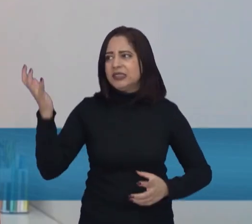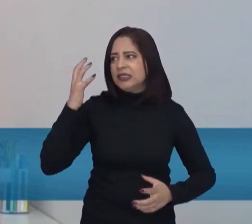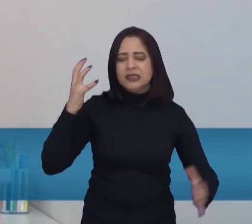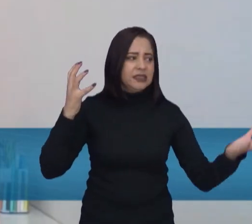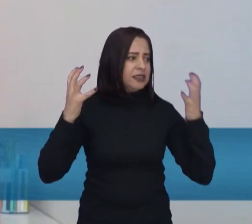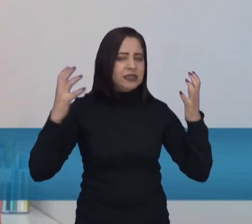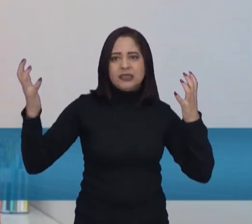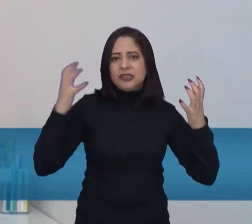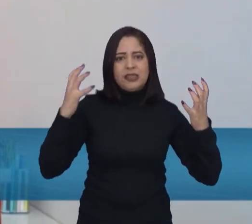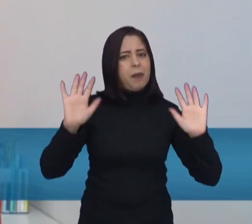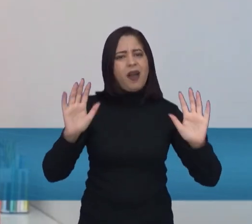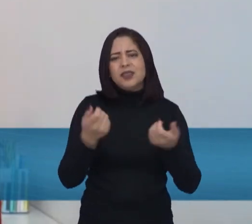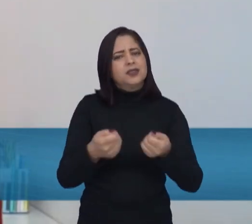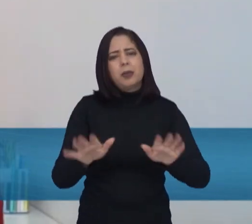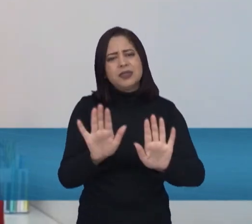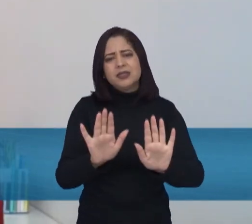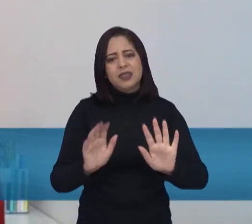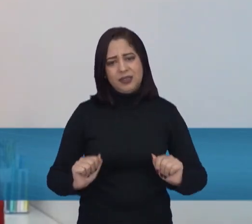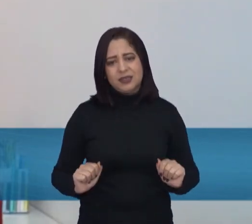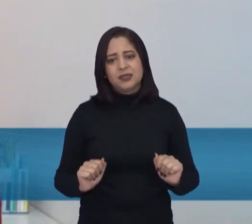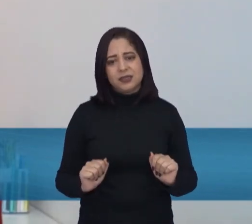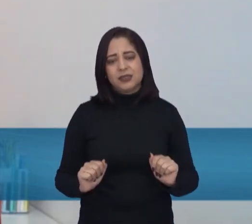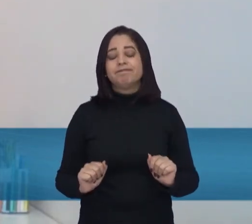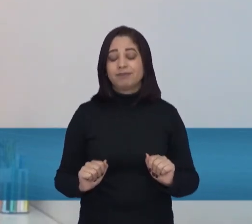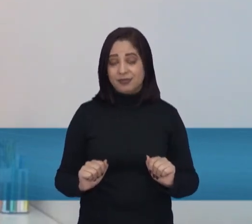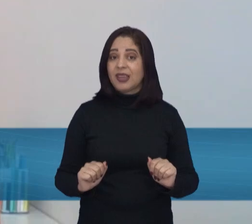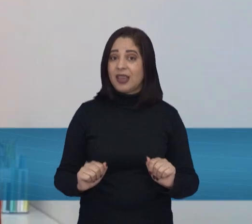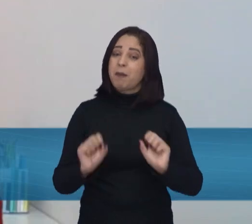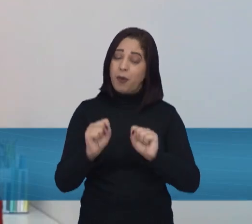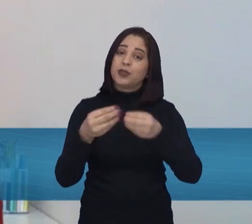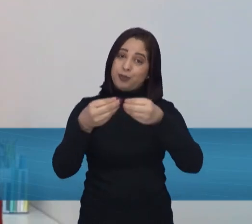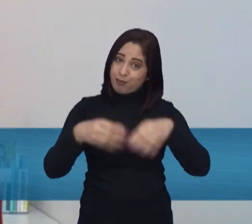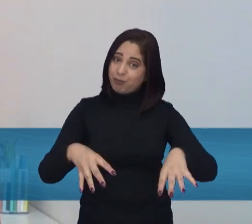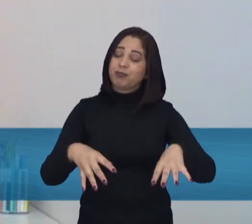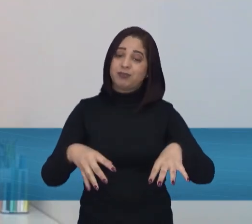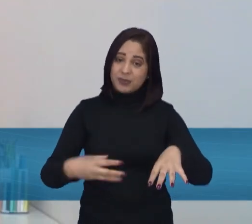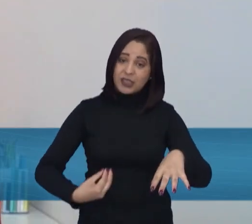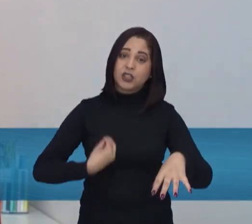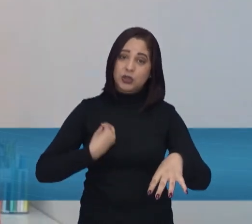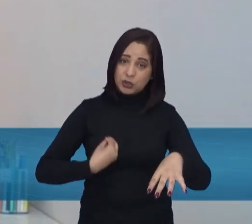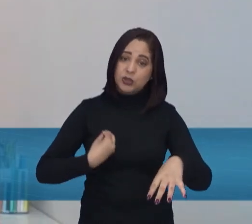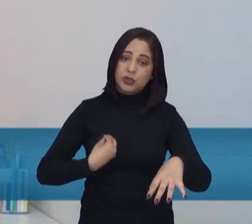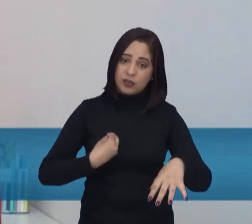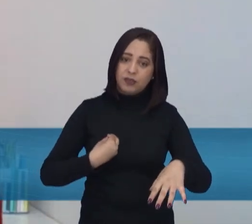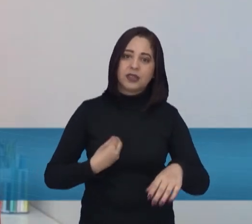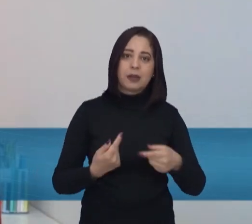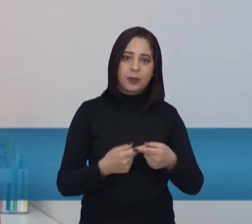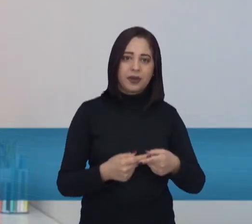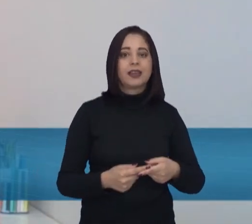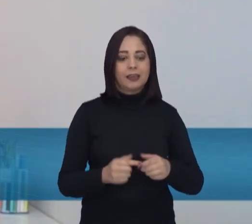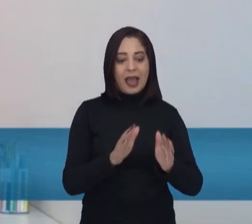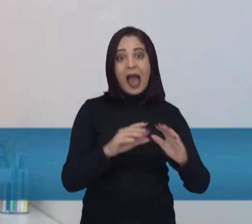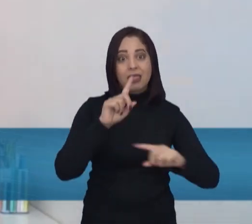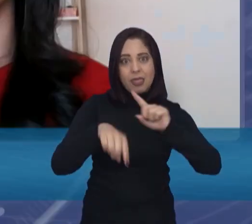que não é necessário nessa etapa da vida, né? E aí acaba trazendo alguns prejuízos nessa transição entre adolescência e vida